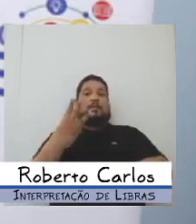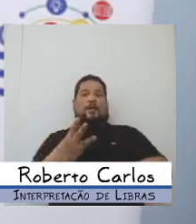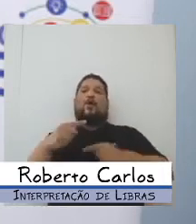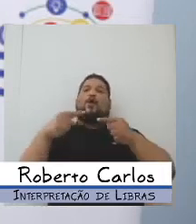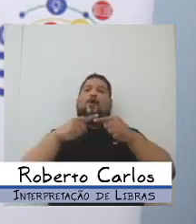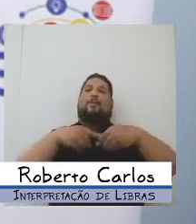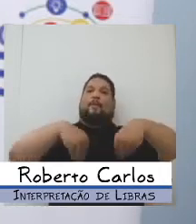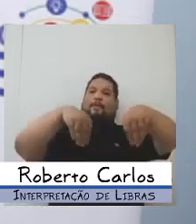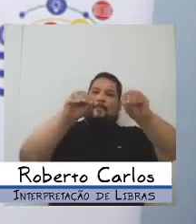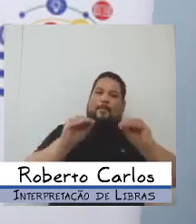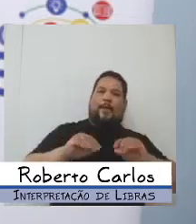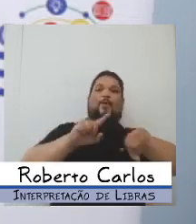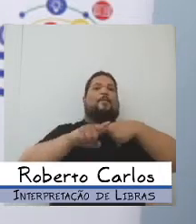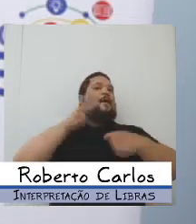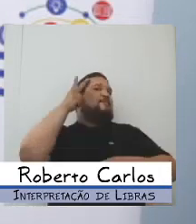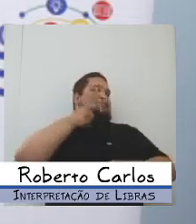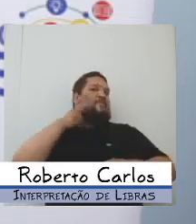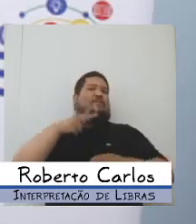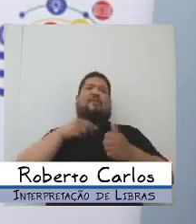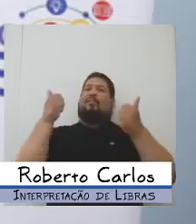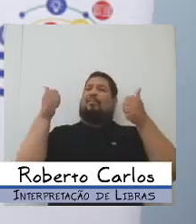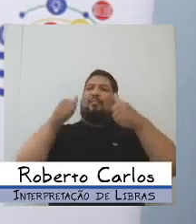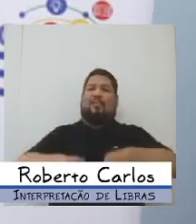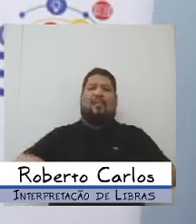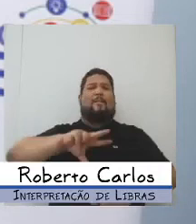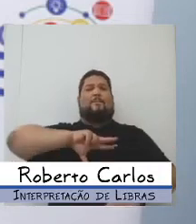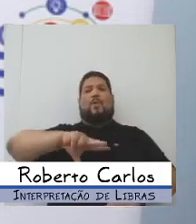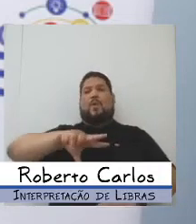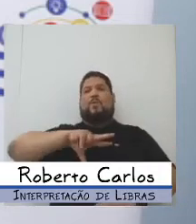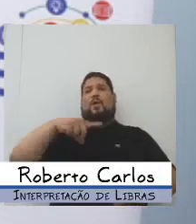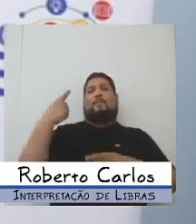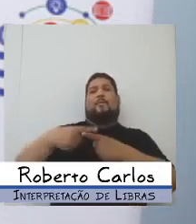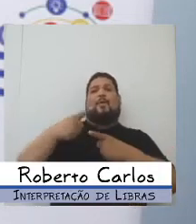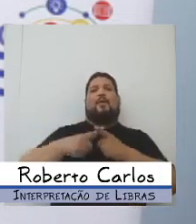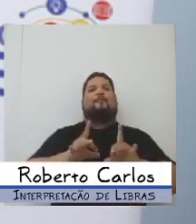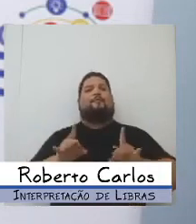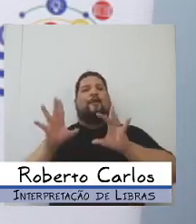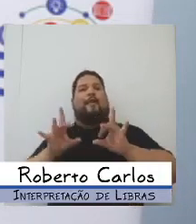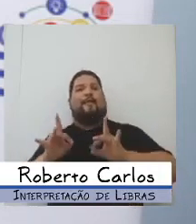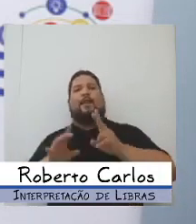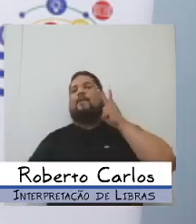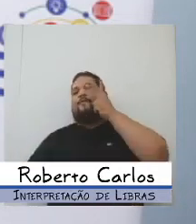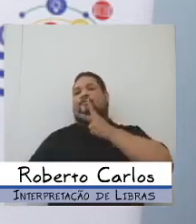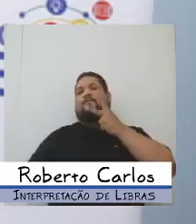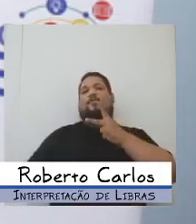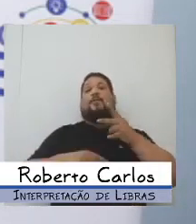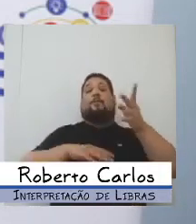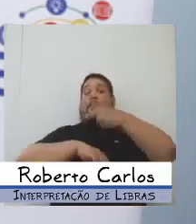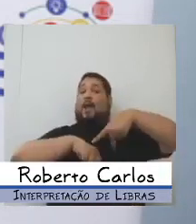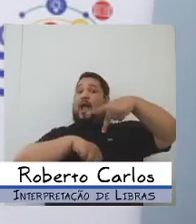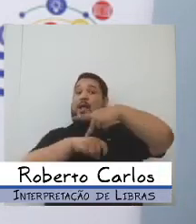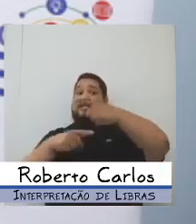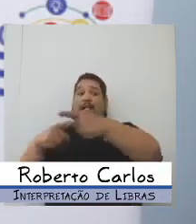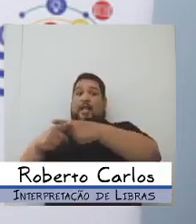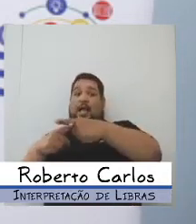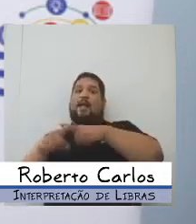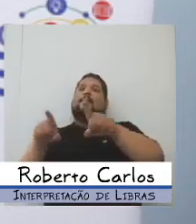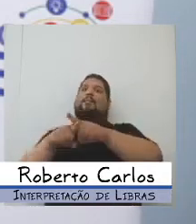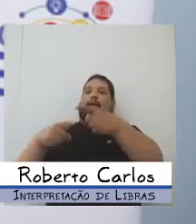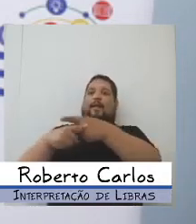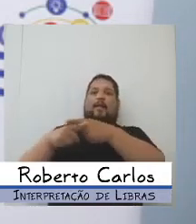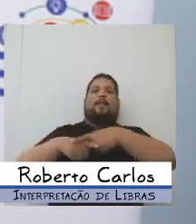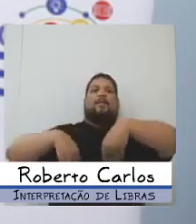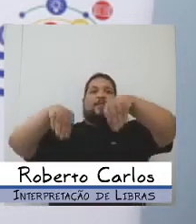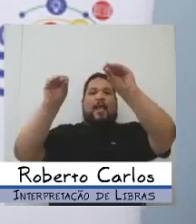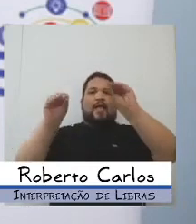arruinou a economia portuguesa, na medida que os portugueses começaram a vender vinho para a Inglaterra e os ingleses iriam vender